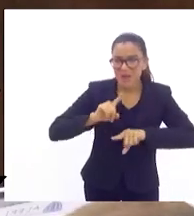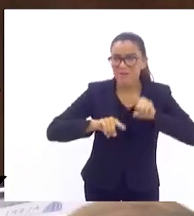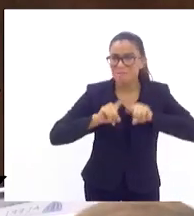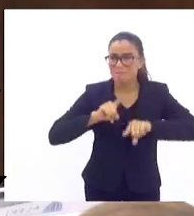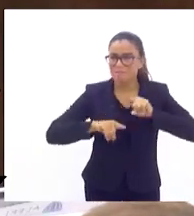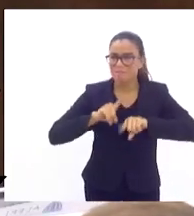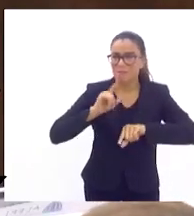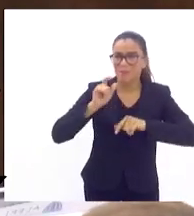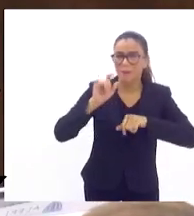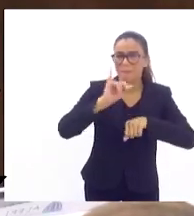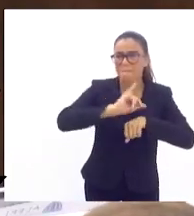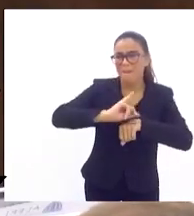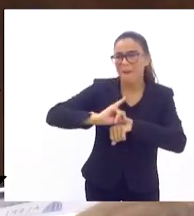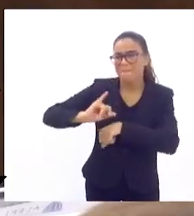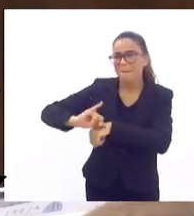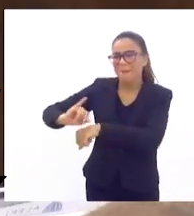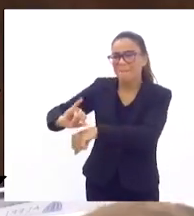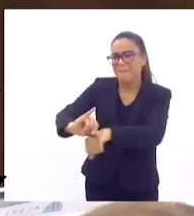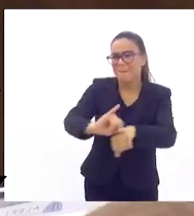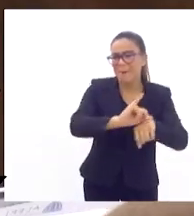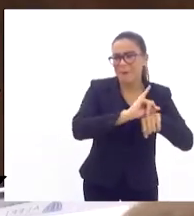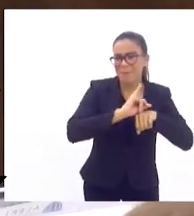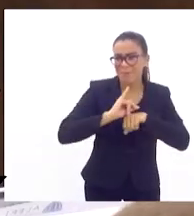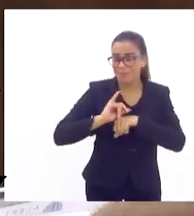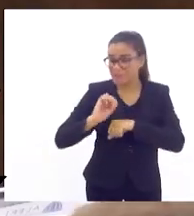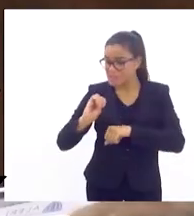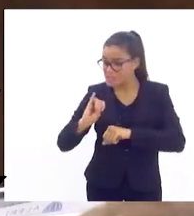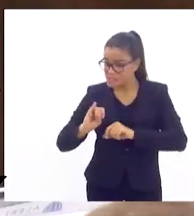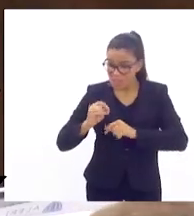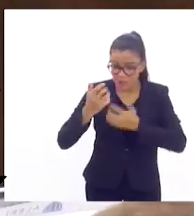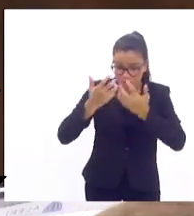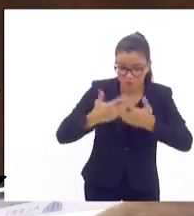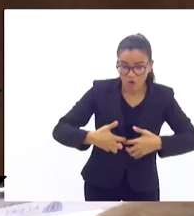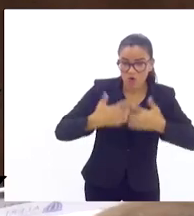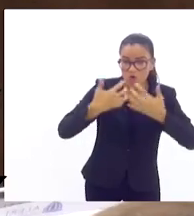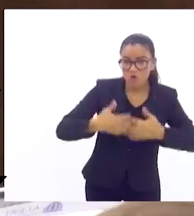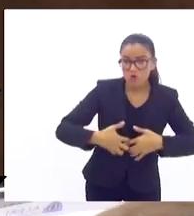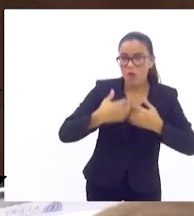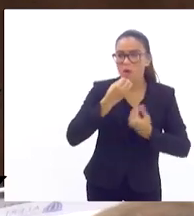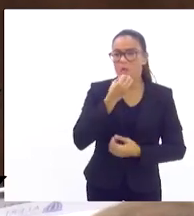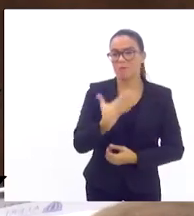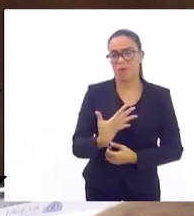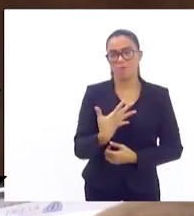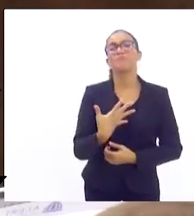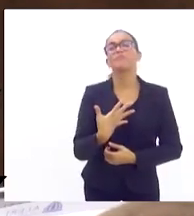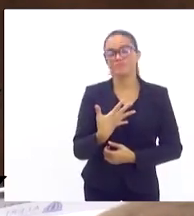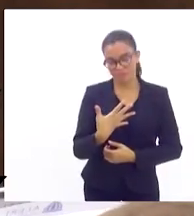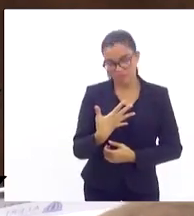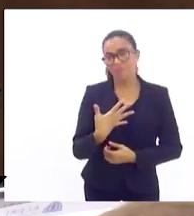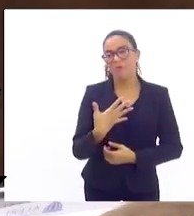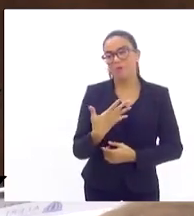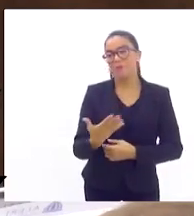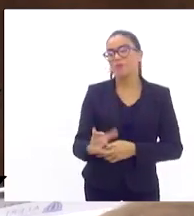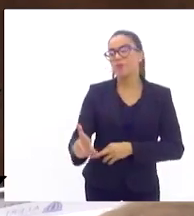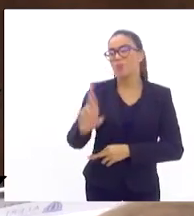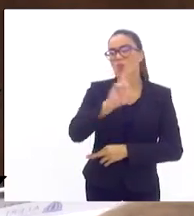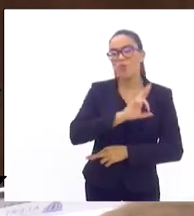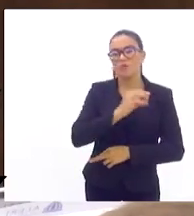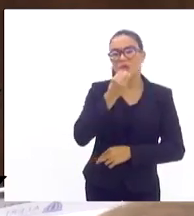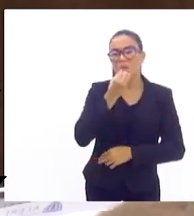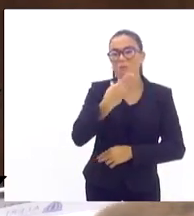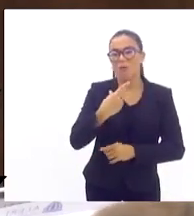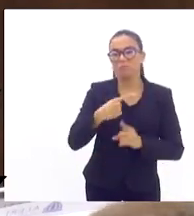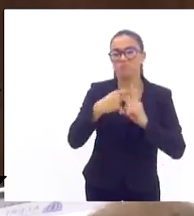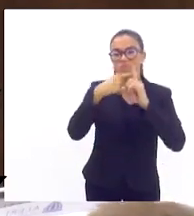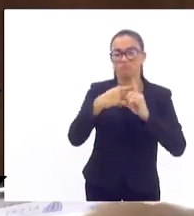de alta qualidade, que se estivesse funcionando, né, pleno, traria uma coisa melhor para o Rio de Janeiro. E a